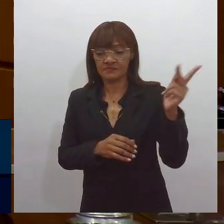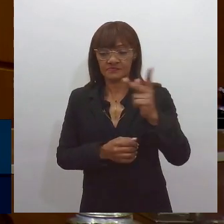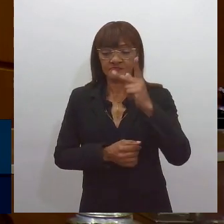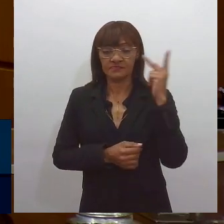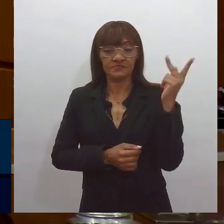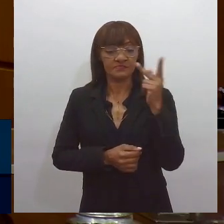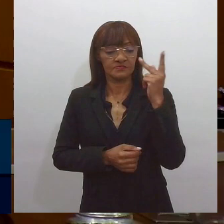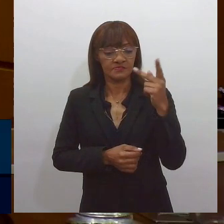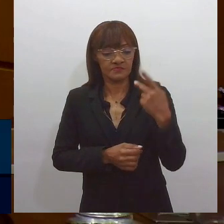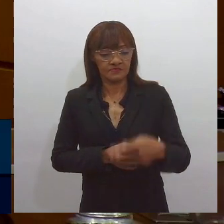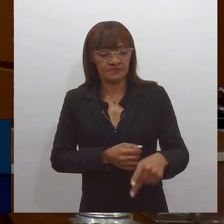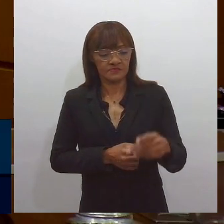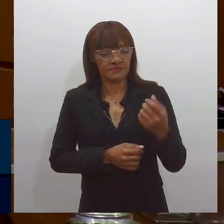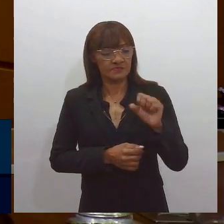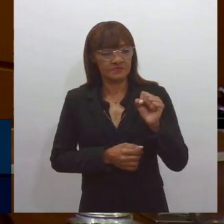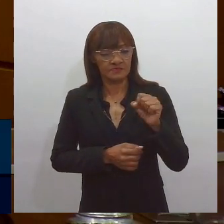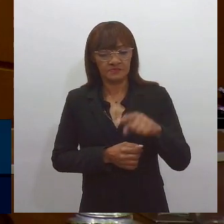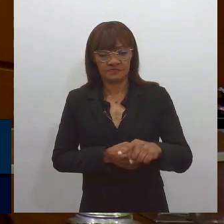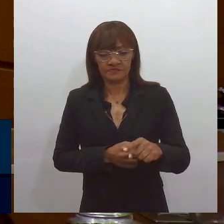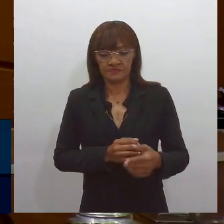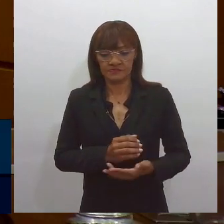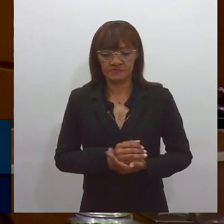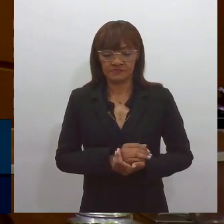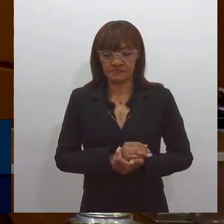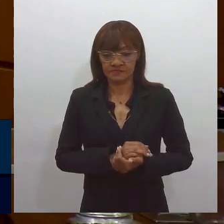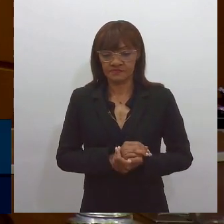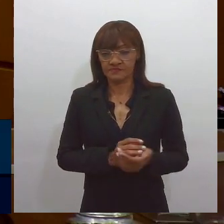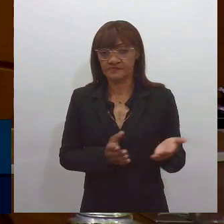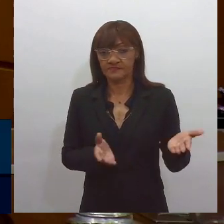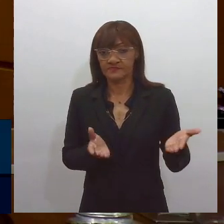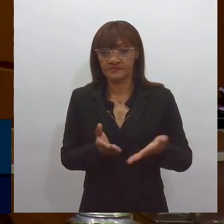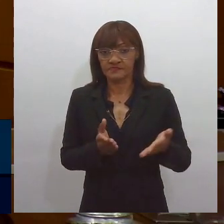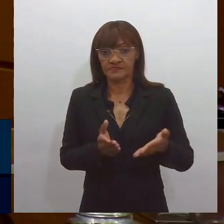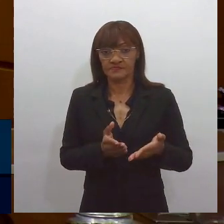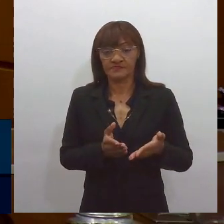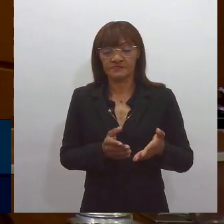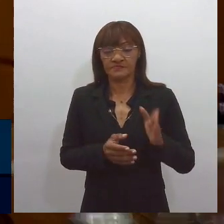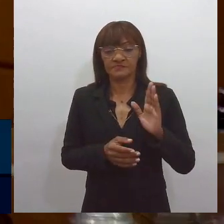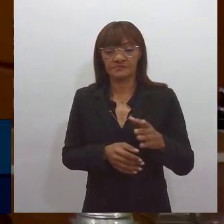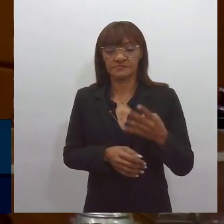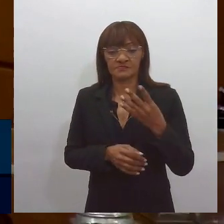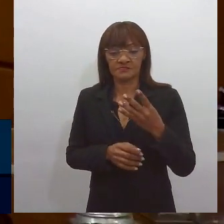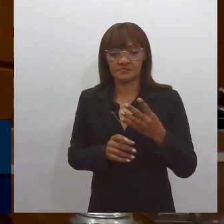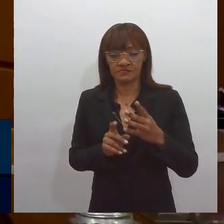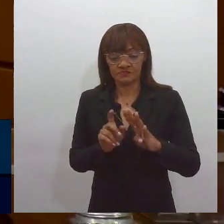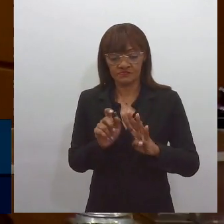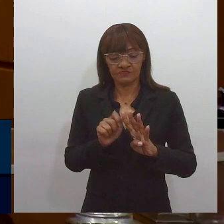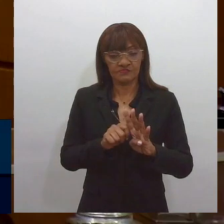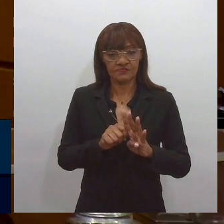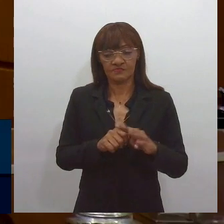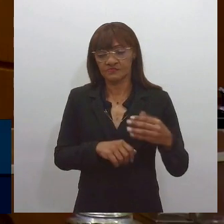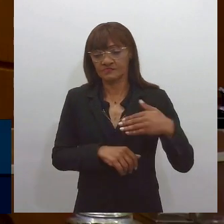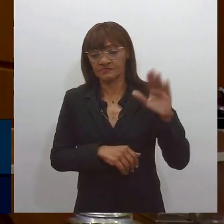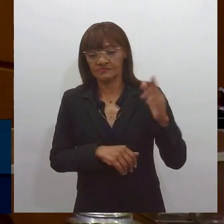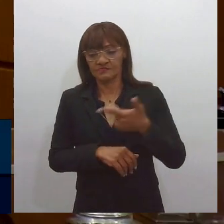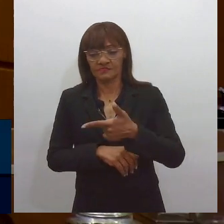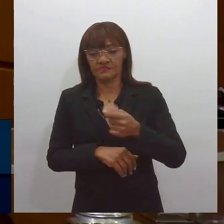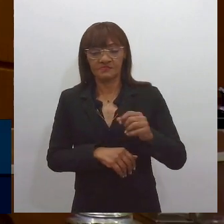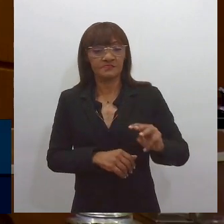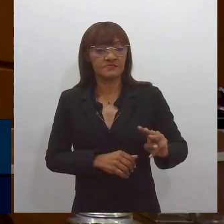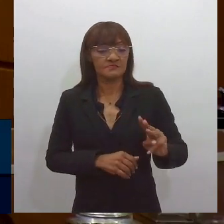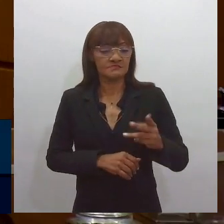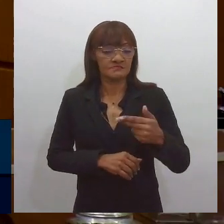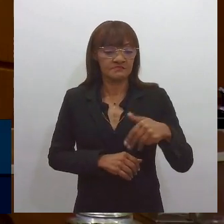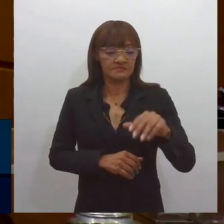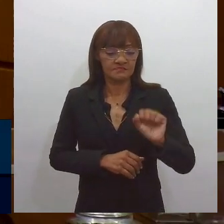agora nós executamos nos últimos 4 meses mais de R 20 milhões de reais só em sinalização são mais